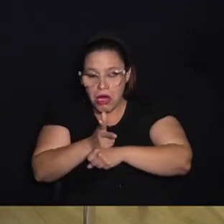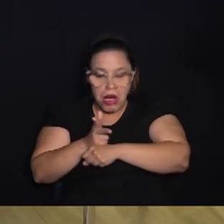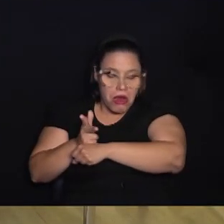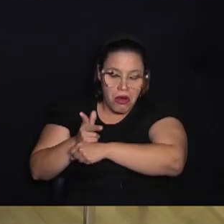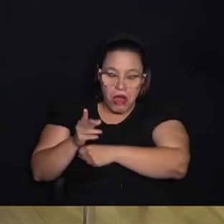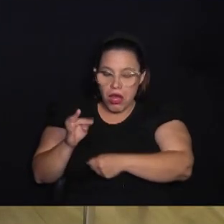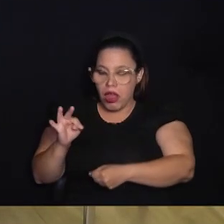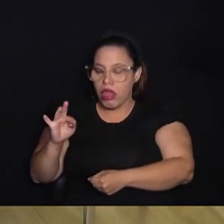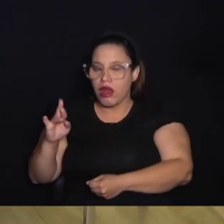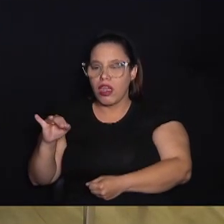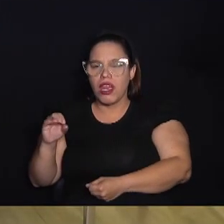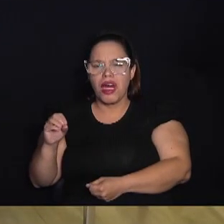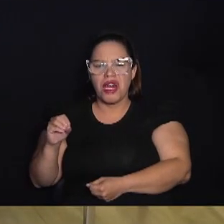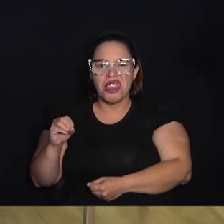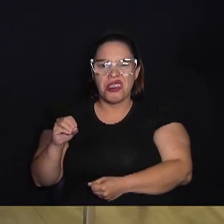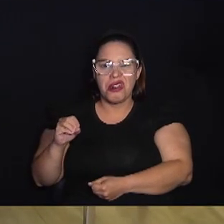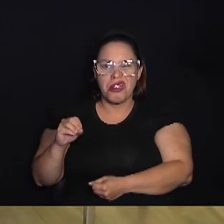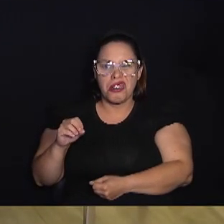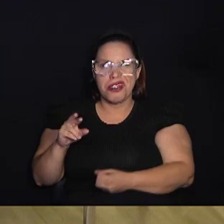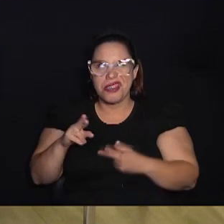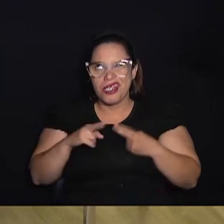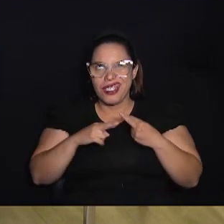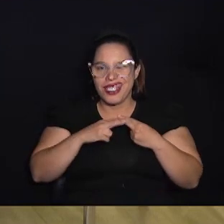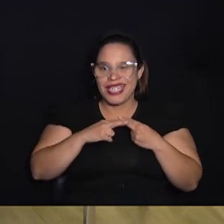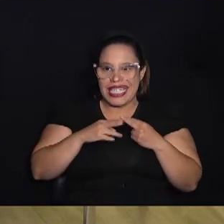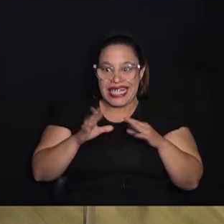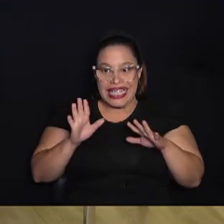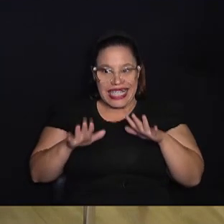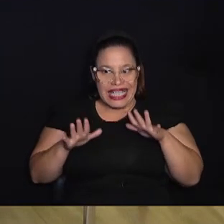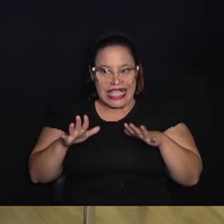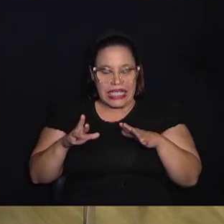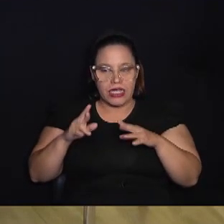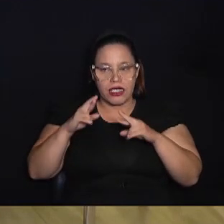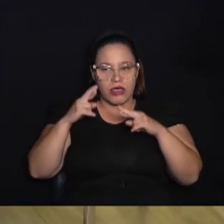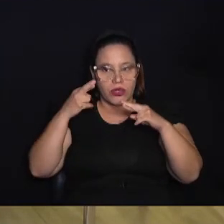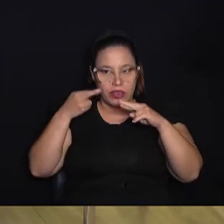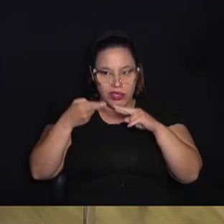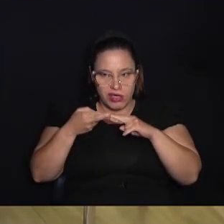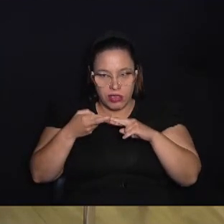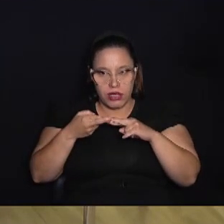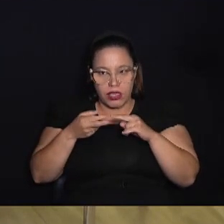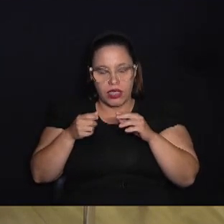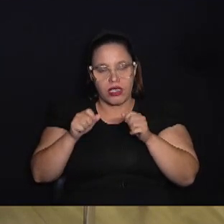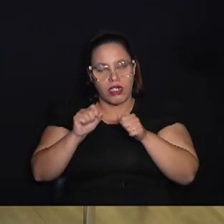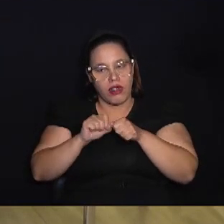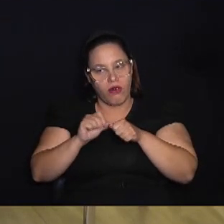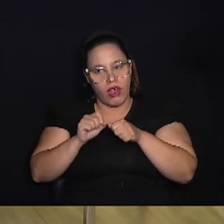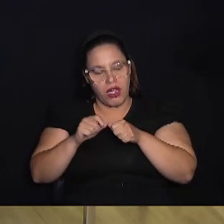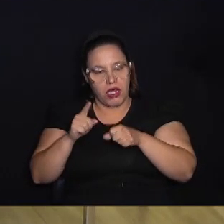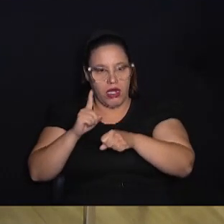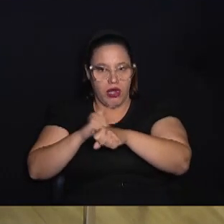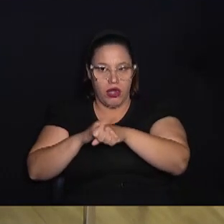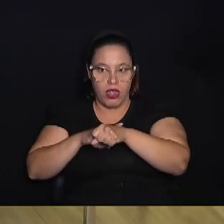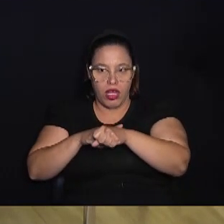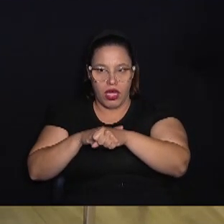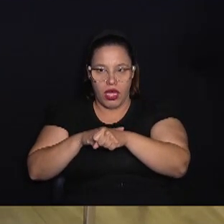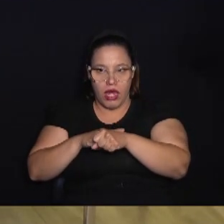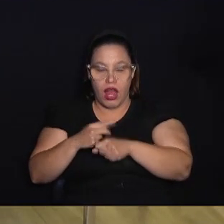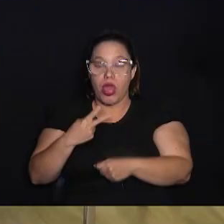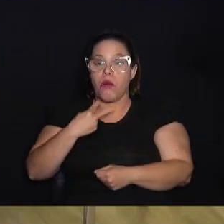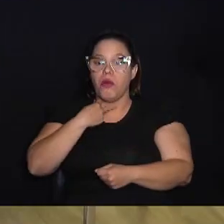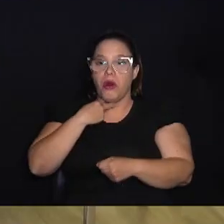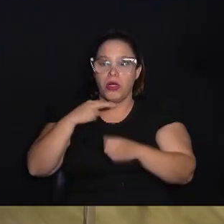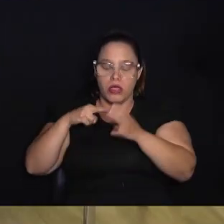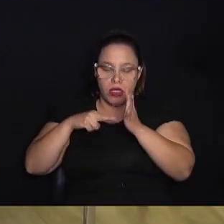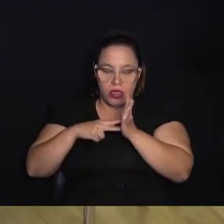né na verdade não eu pedi pro é um registro que não é um registro que se faz toda a hora e não é e não pode subir por simplesmente